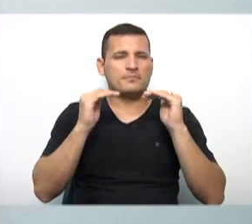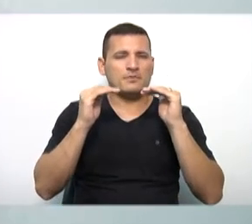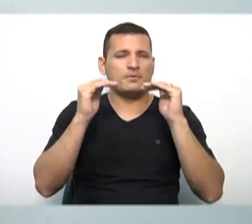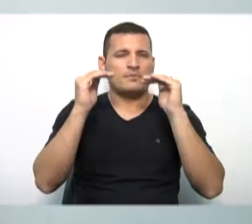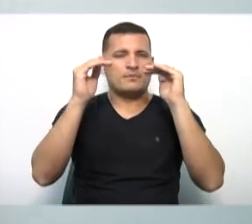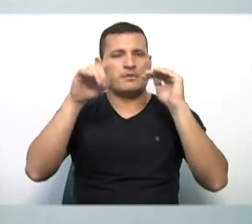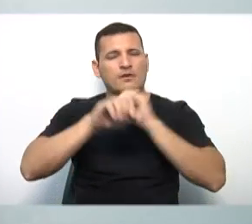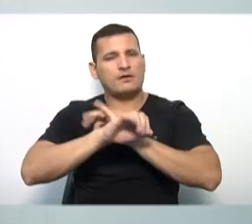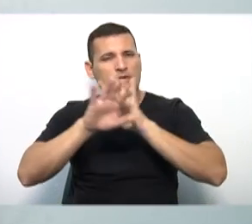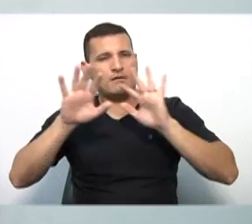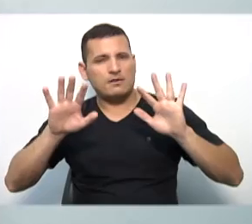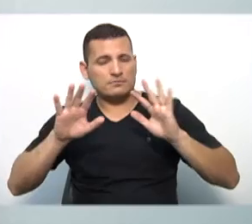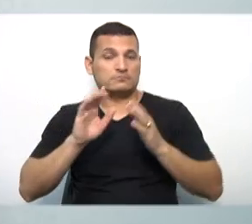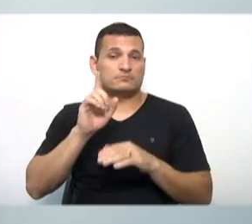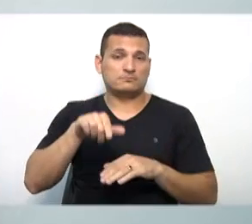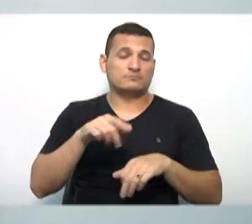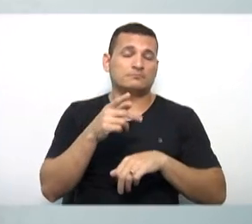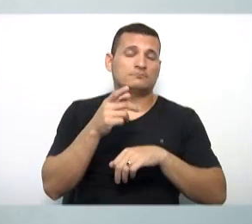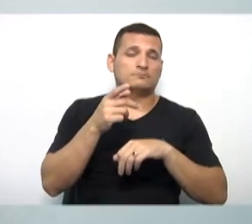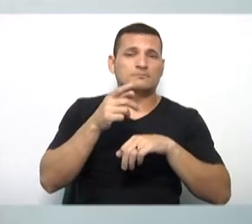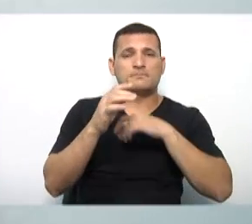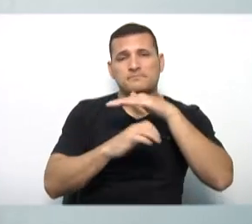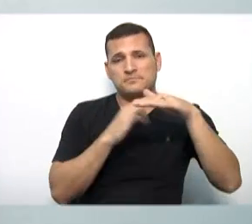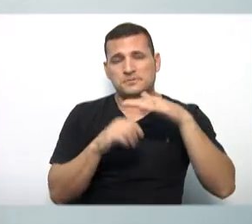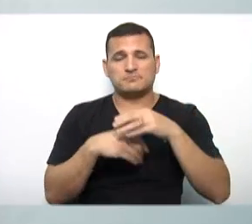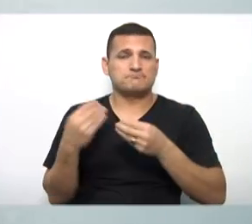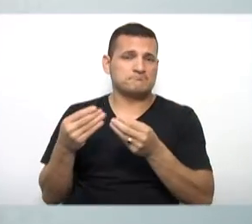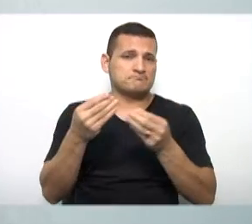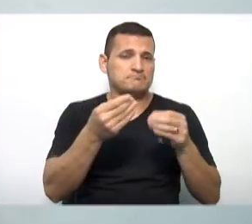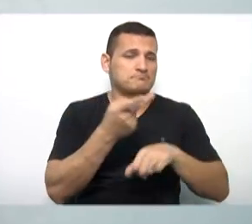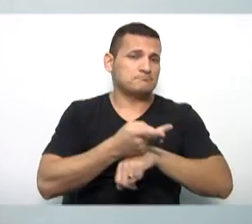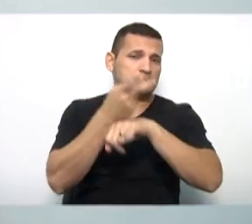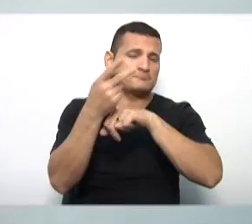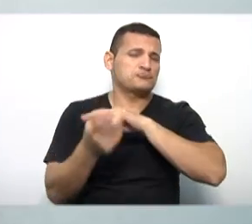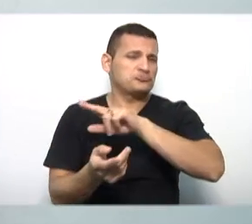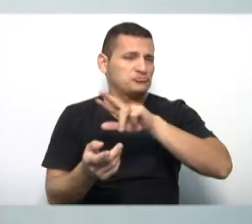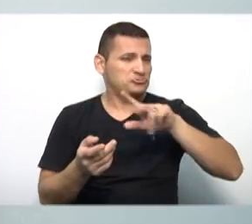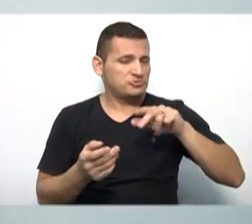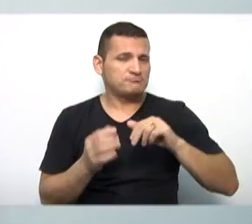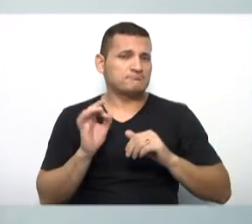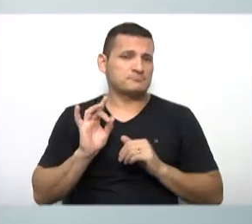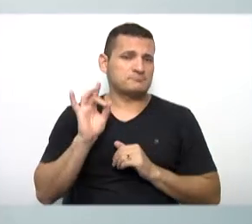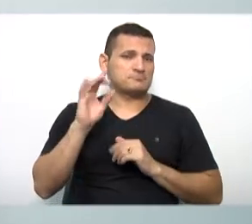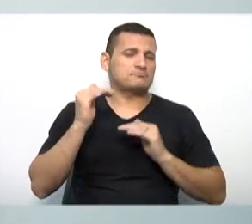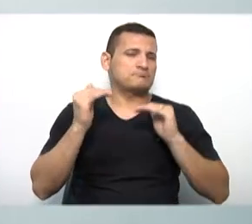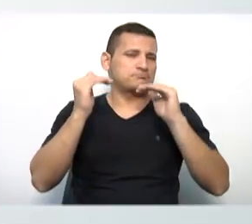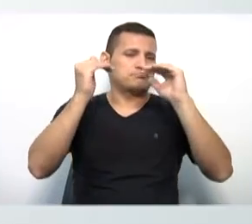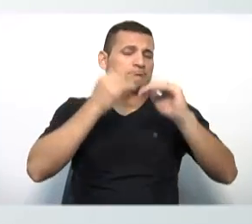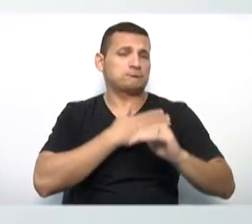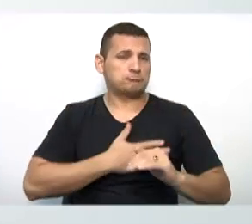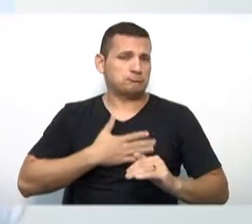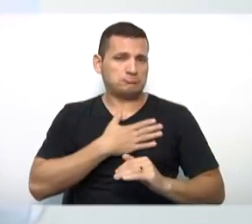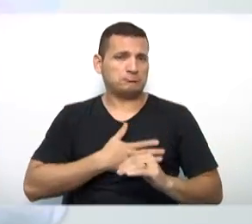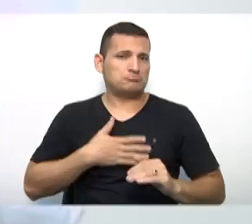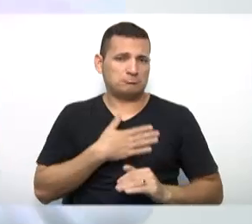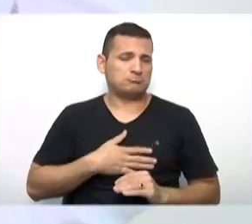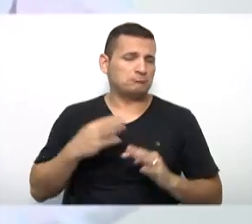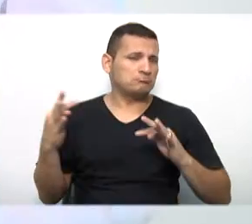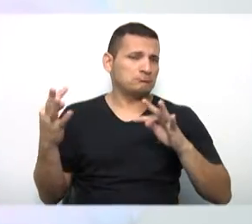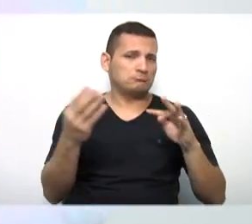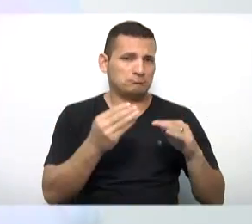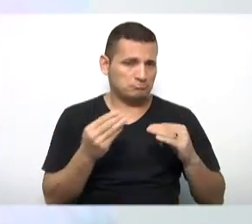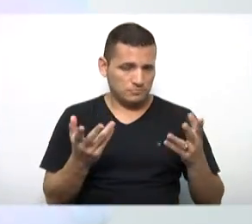empresa oferecendo premiações diferentes para cada camada desta. Agradaria a todos os gostos. E